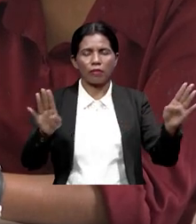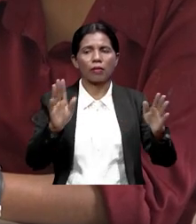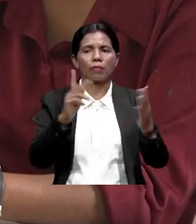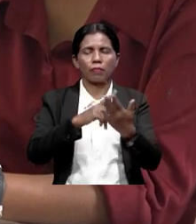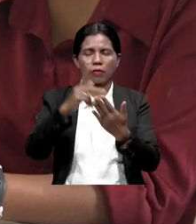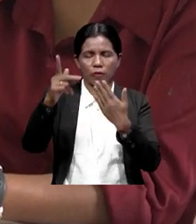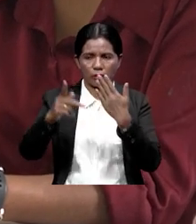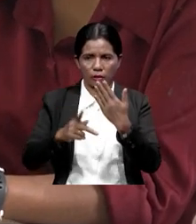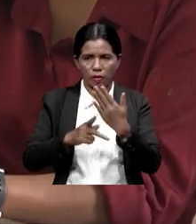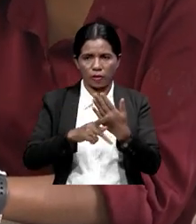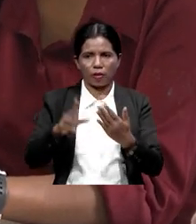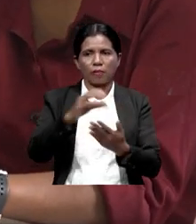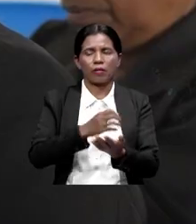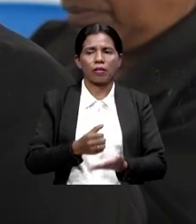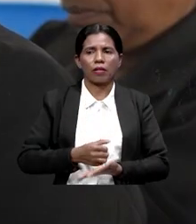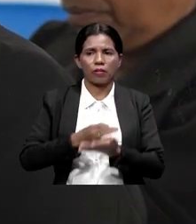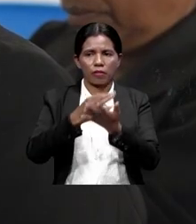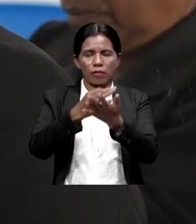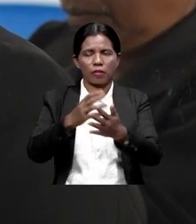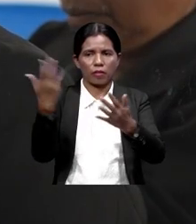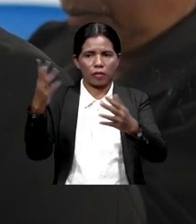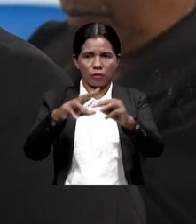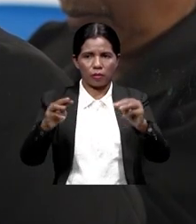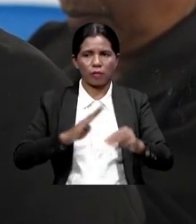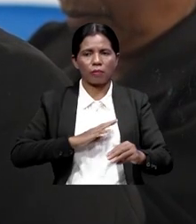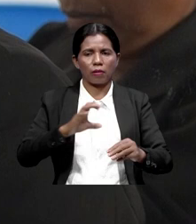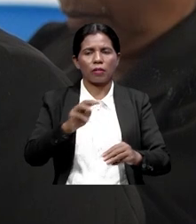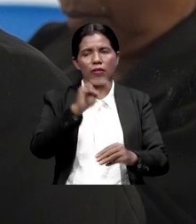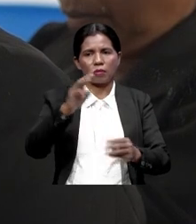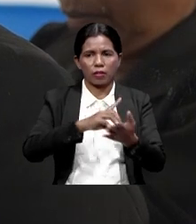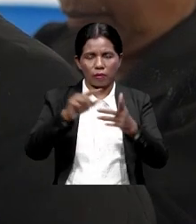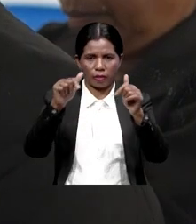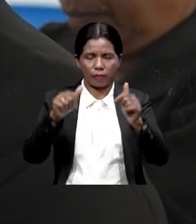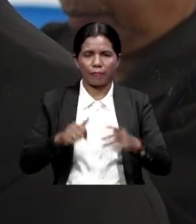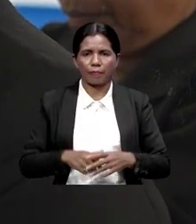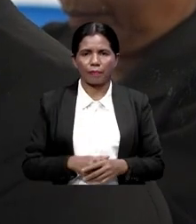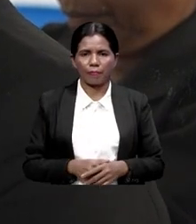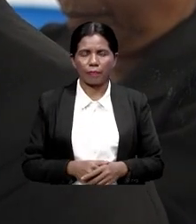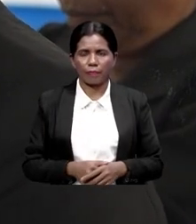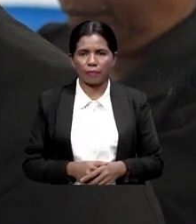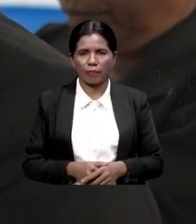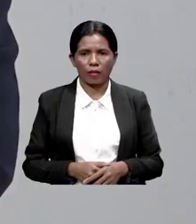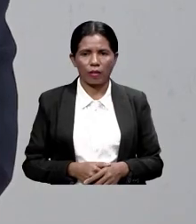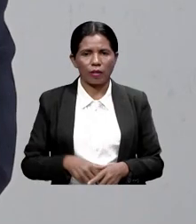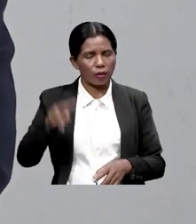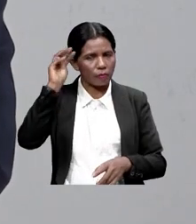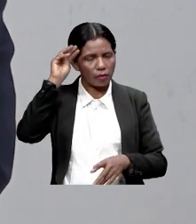programa intensivo ba facilitador Sira e a município Baucau segunda semana ne. Prioridade do Ministério da